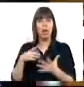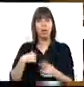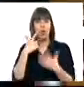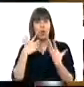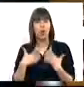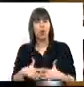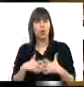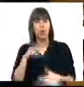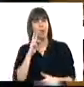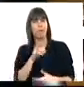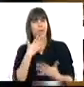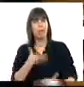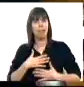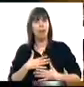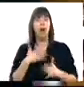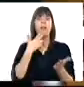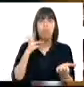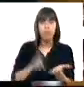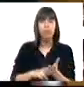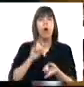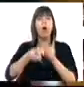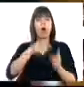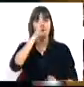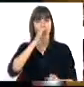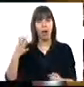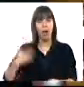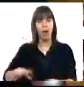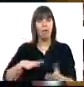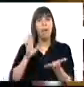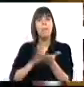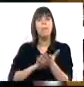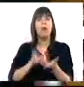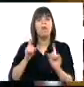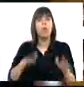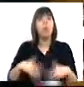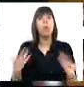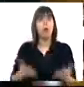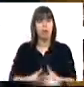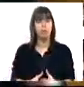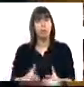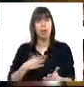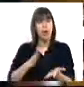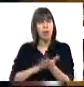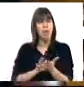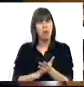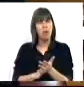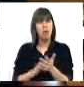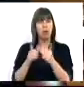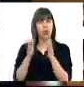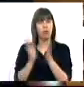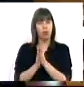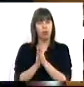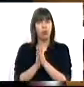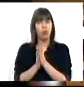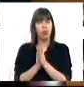na dúvida, se é verdade, o que é que o Governo quer provar com isto? Quer provar que